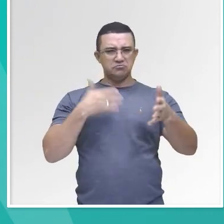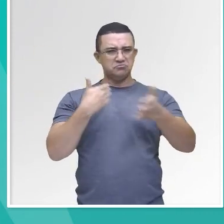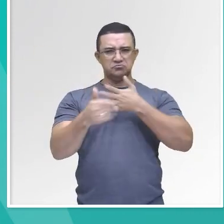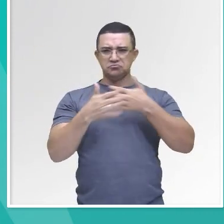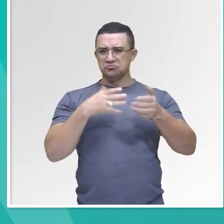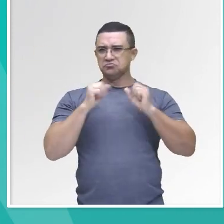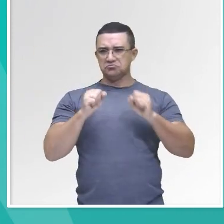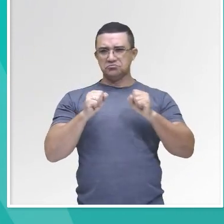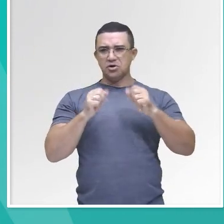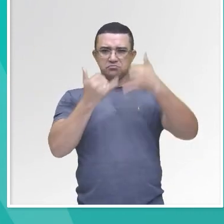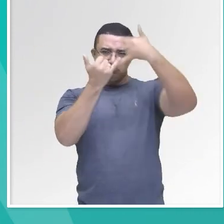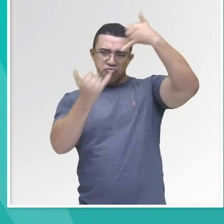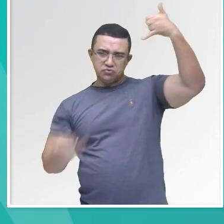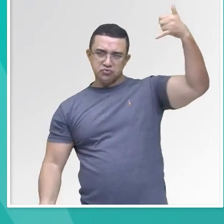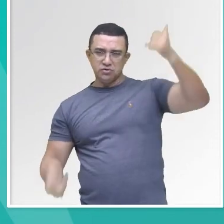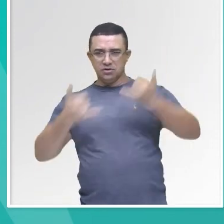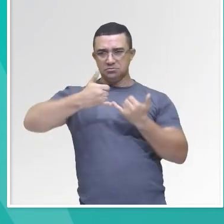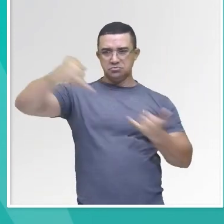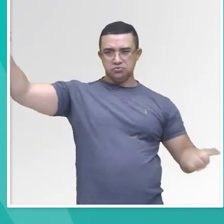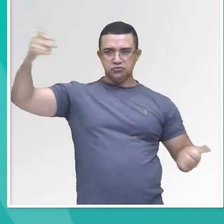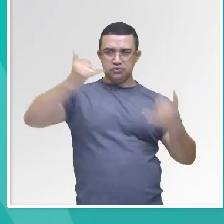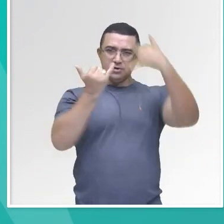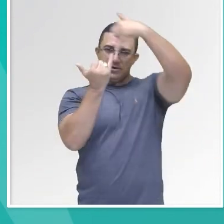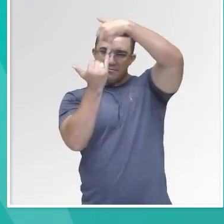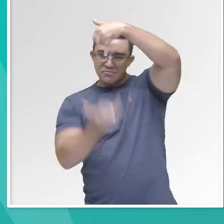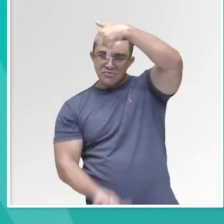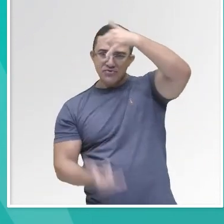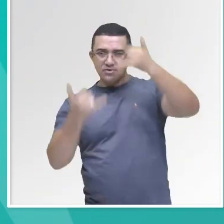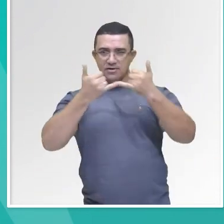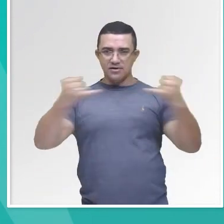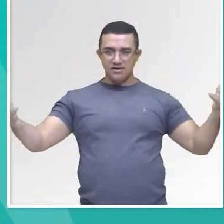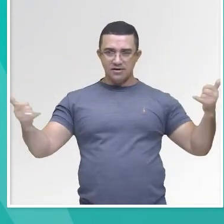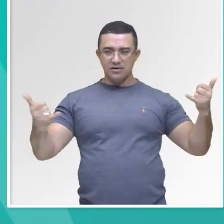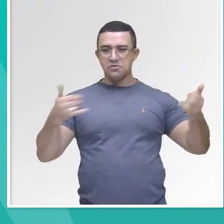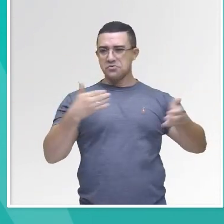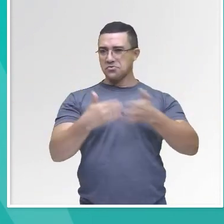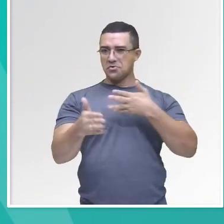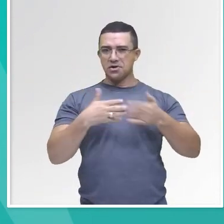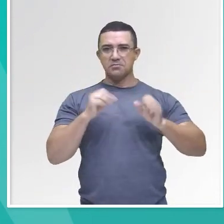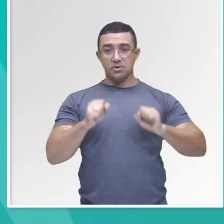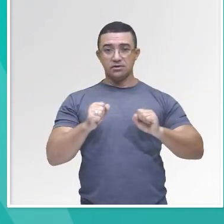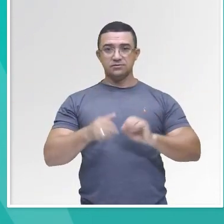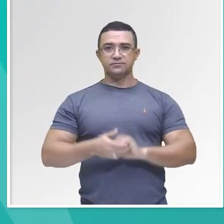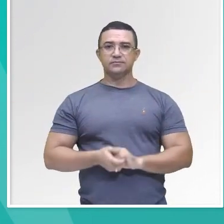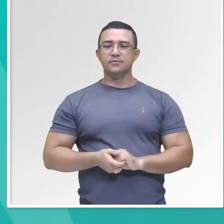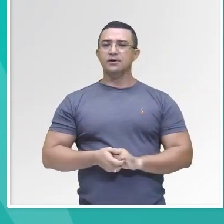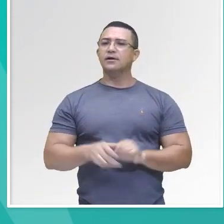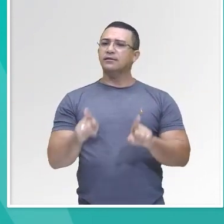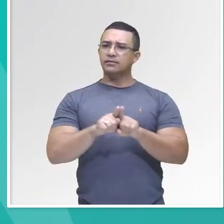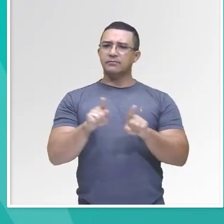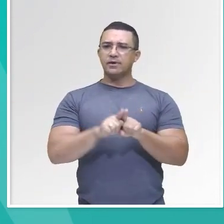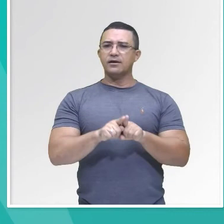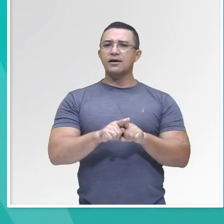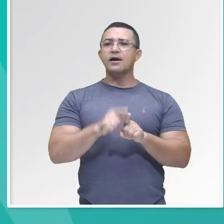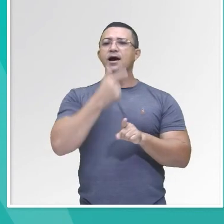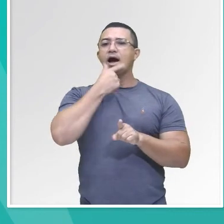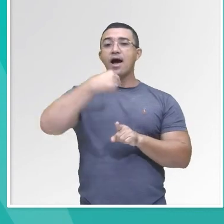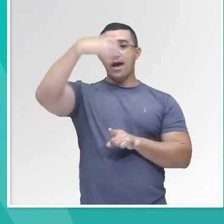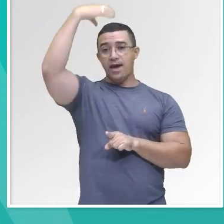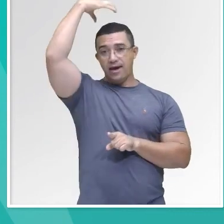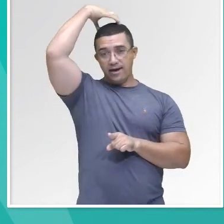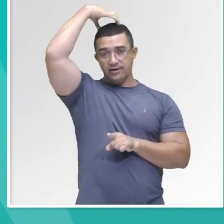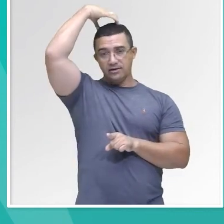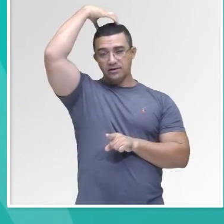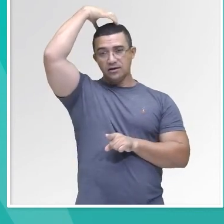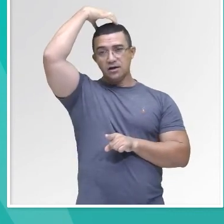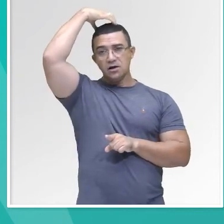e na vertical. Nós temos o rei, que ele pode ir em todas as direções, mas apenas